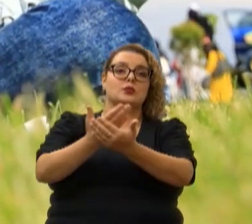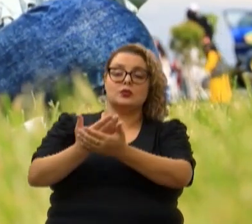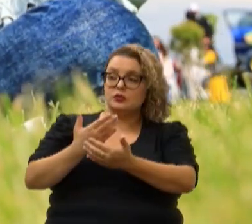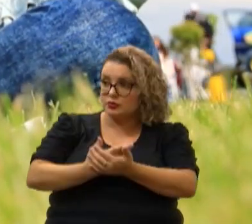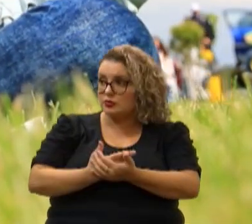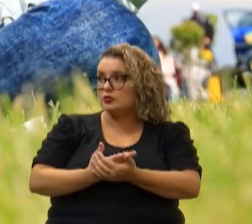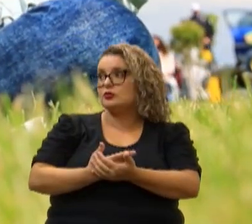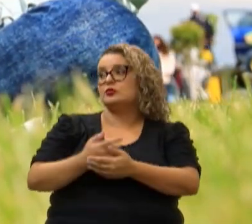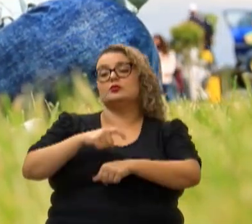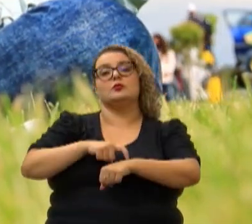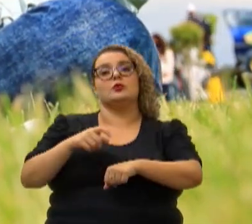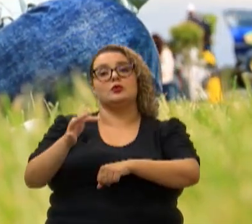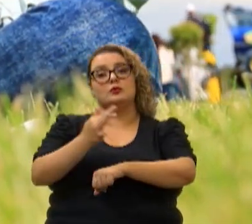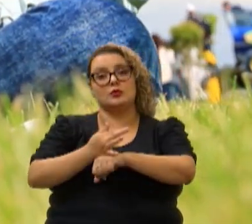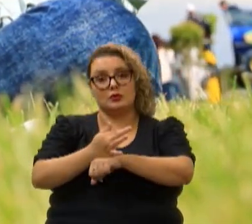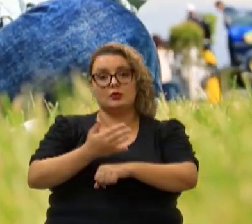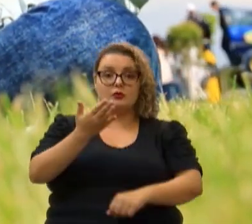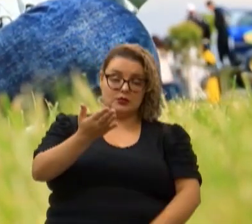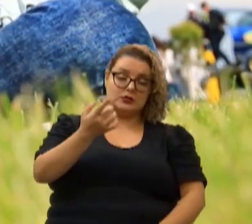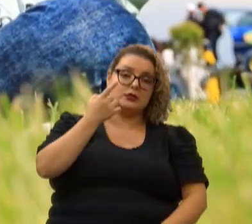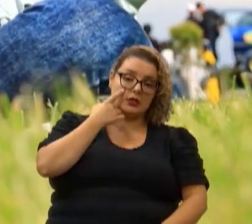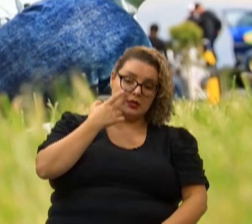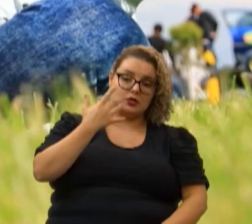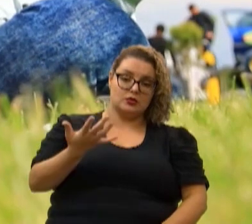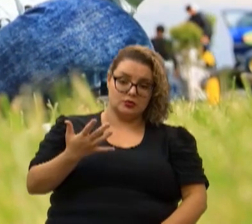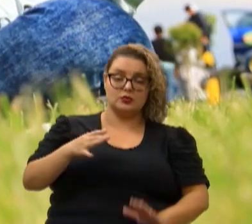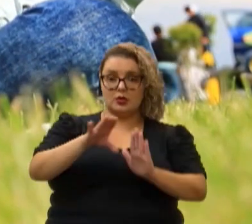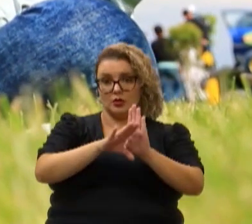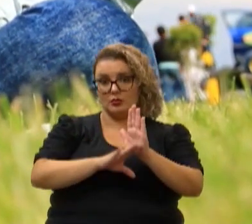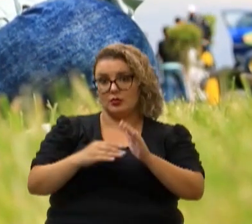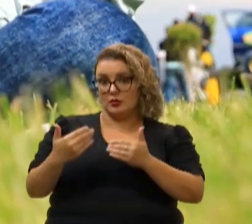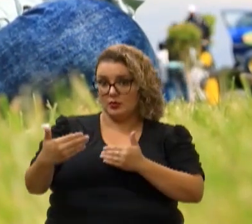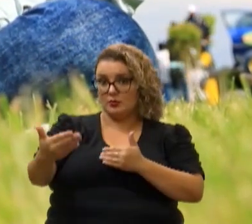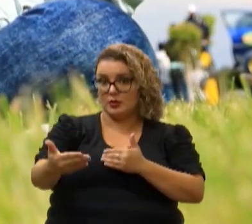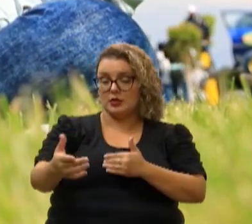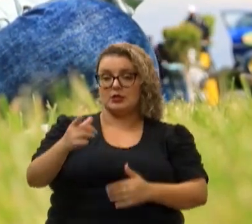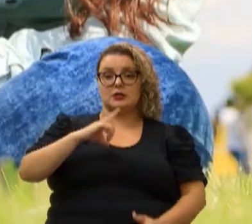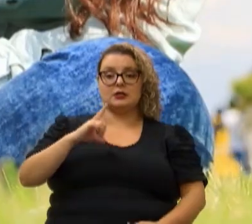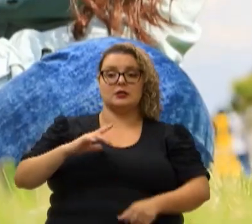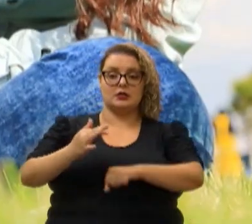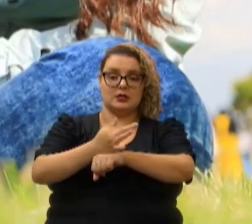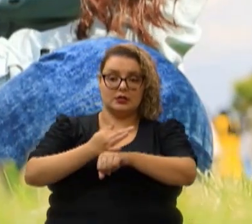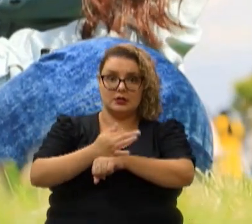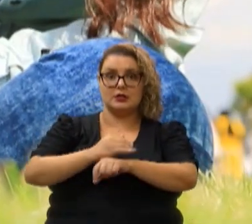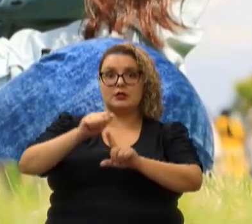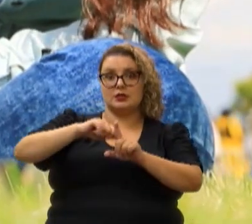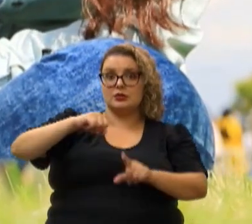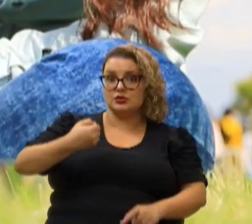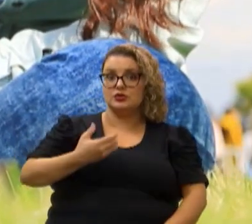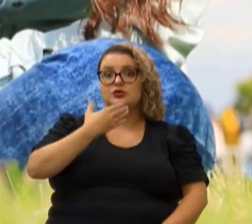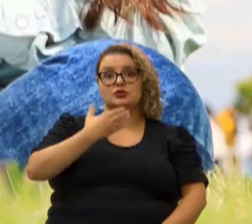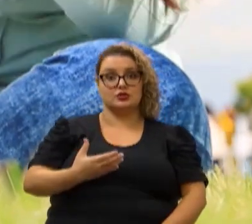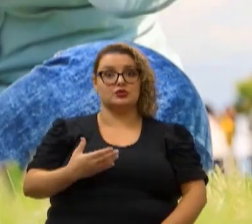devem estudar nas férias. Você que inclusive está vendo, não é, esse quadro mais para frente, tem as férias de janeiro,